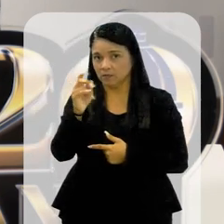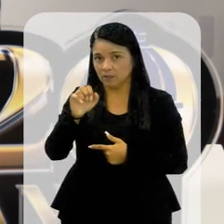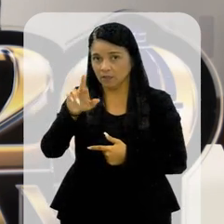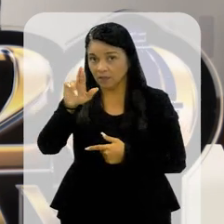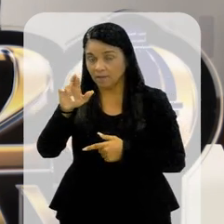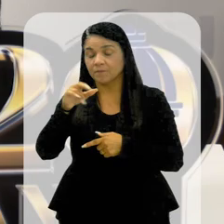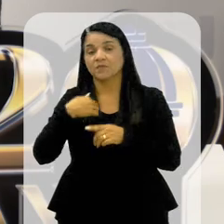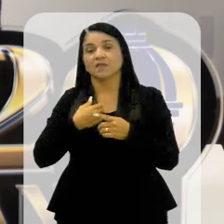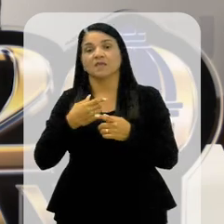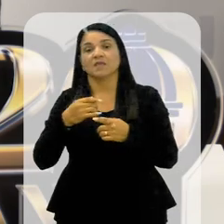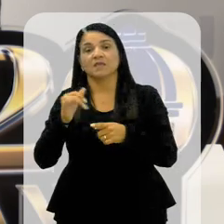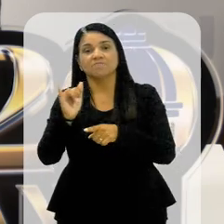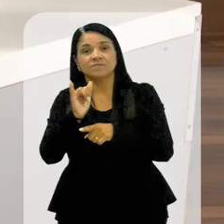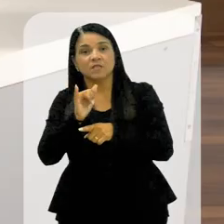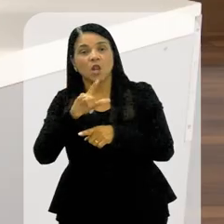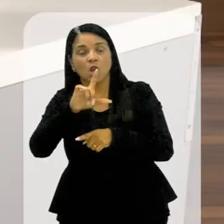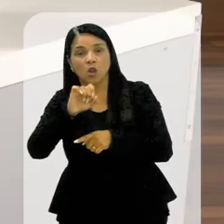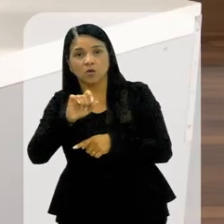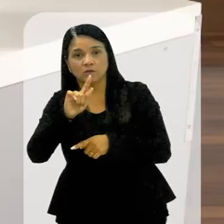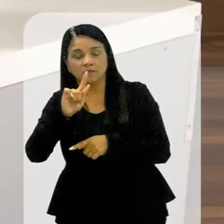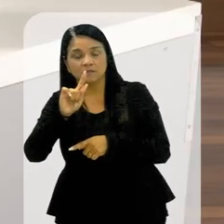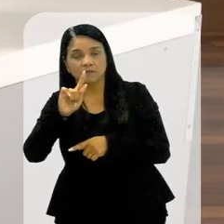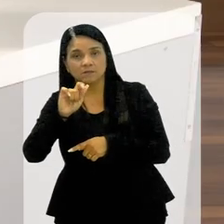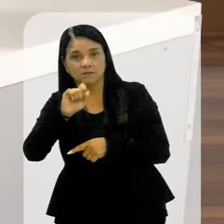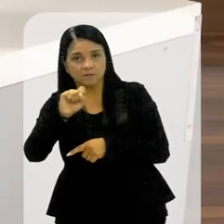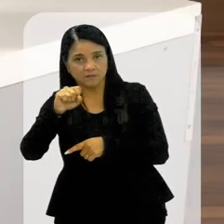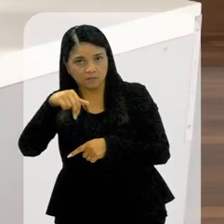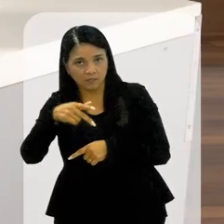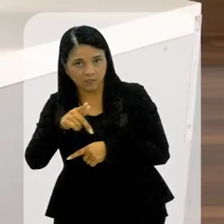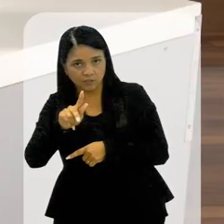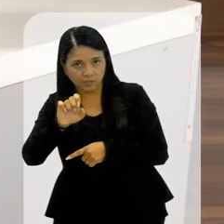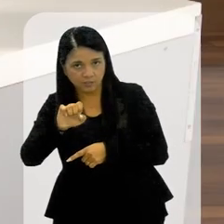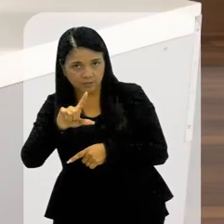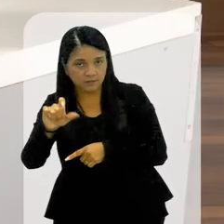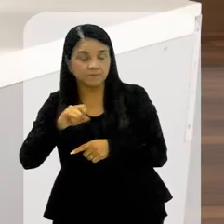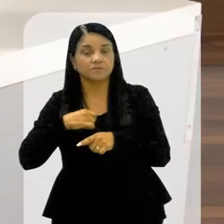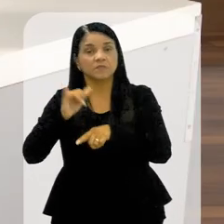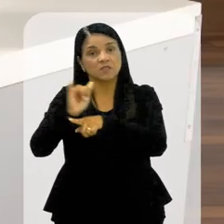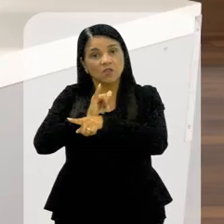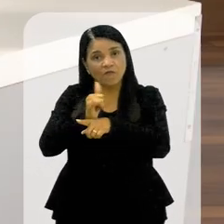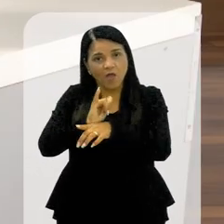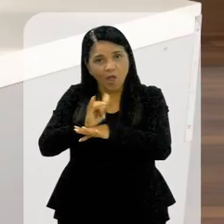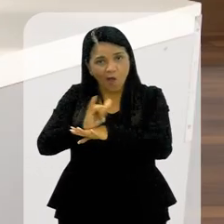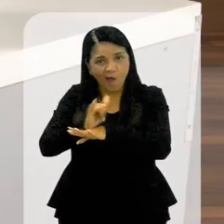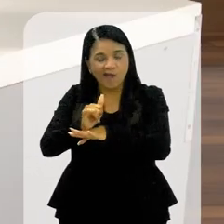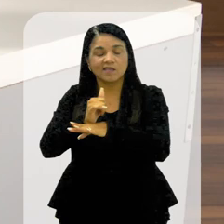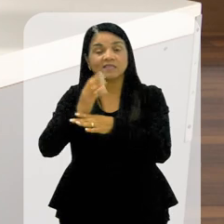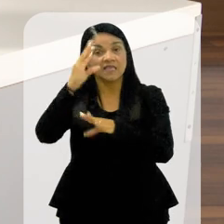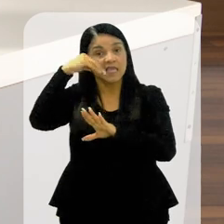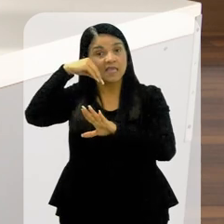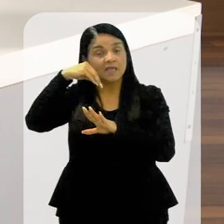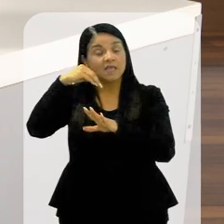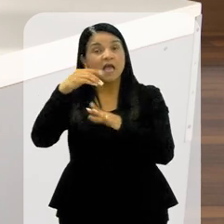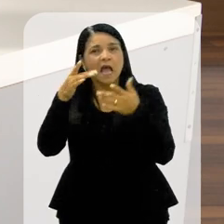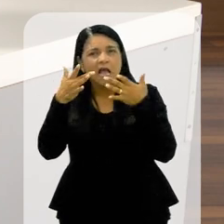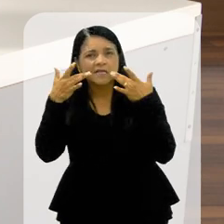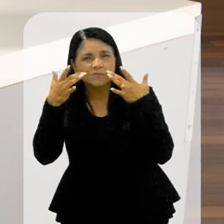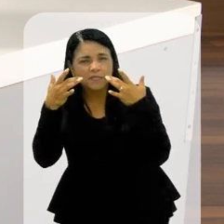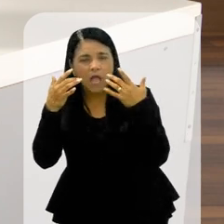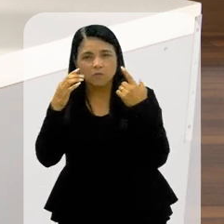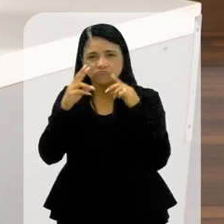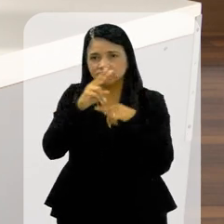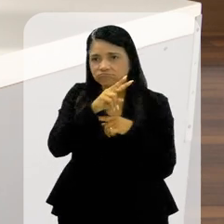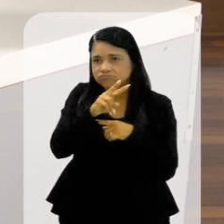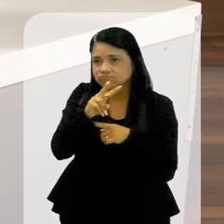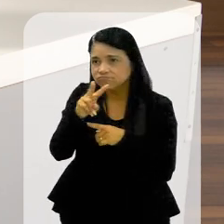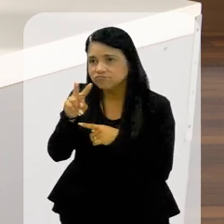bastidores. Maravilhoso. A gente fez Los Angeles, a gente fez Nova York, todos os grandes espetáculos. A gente